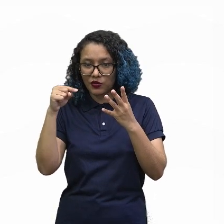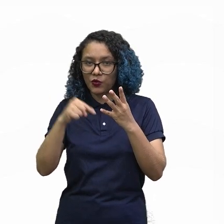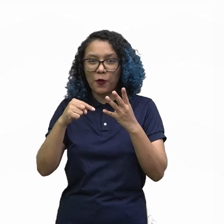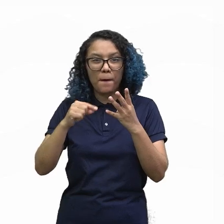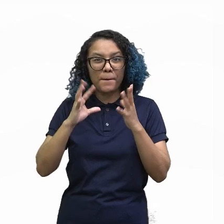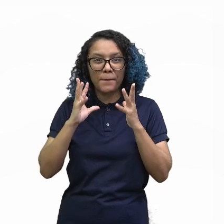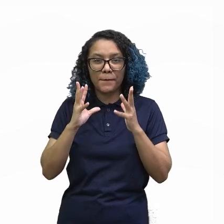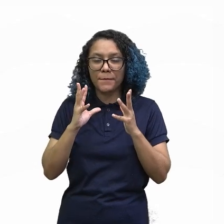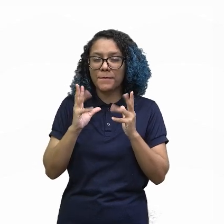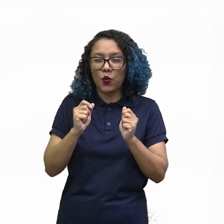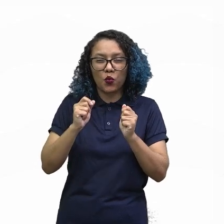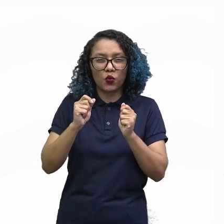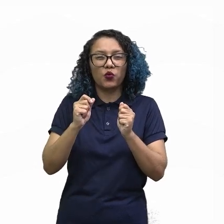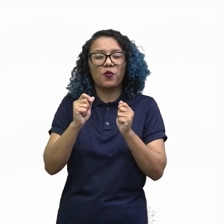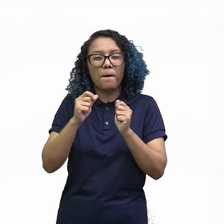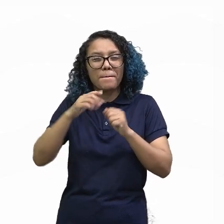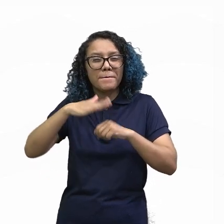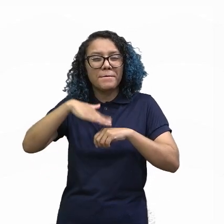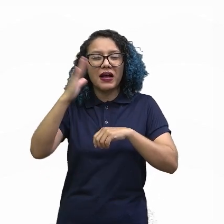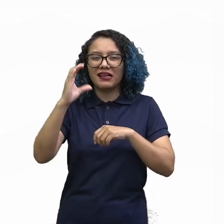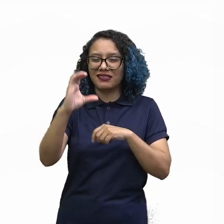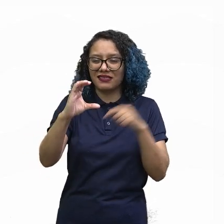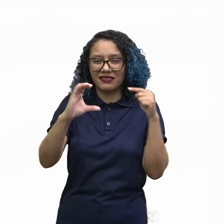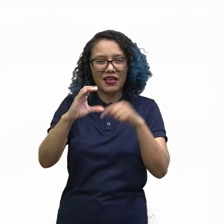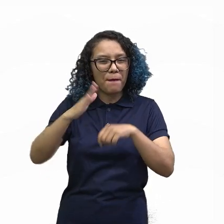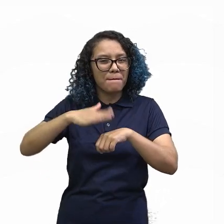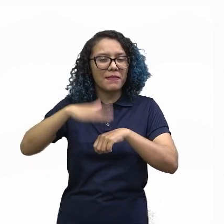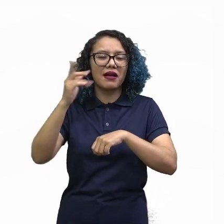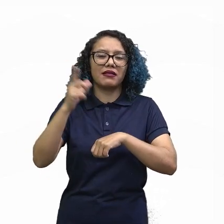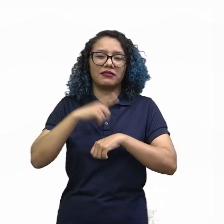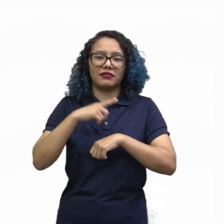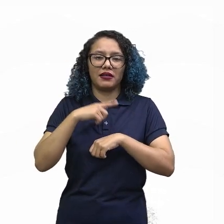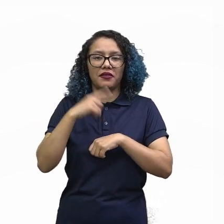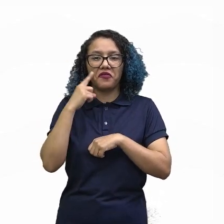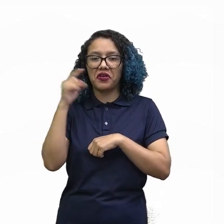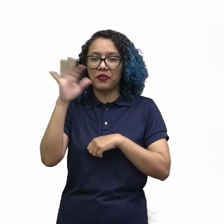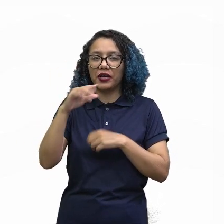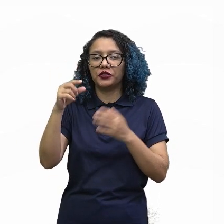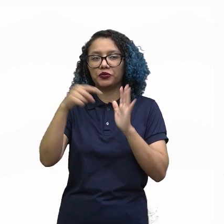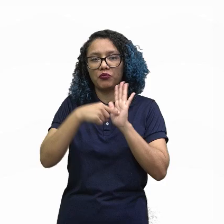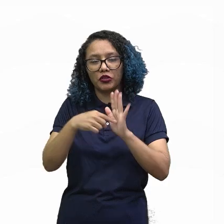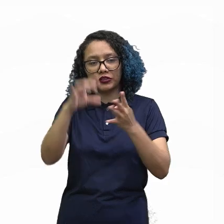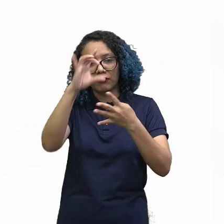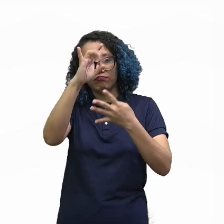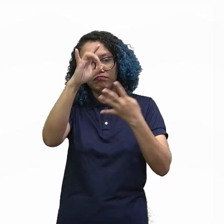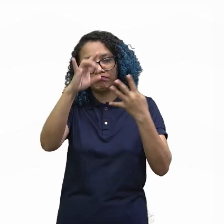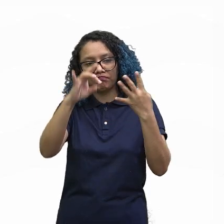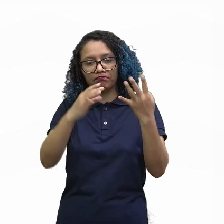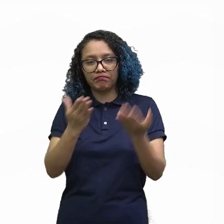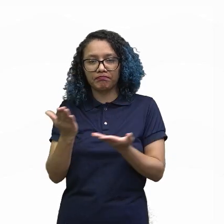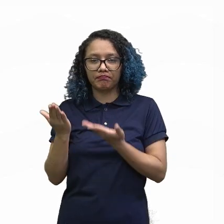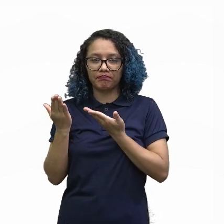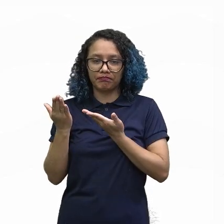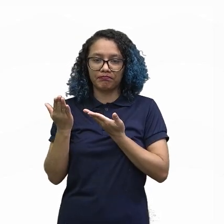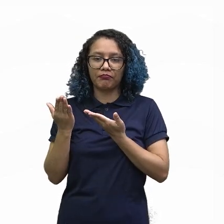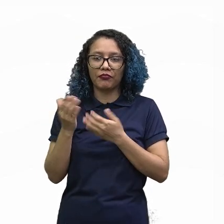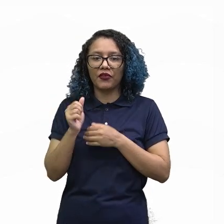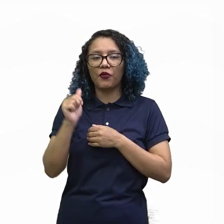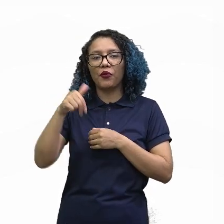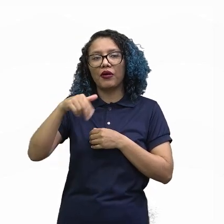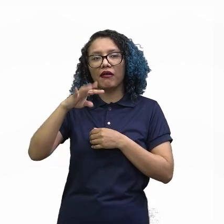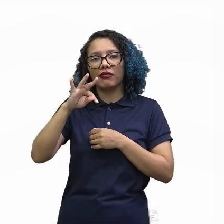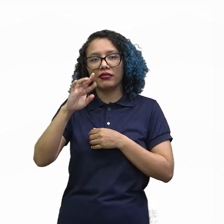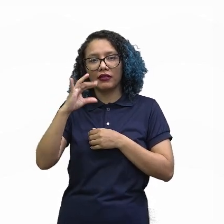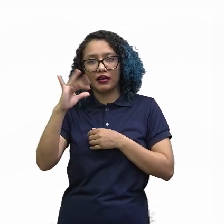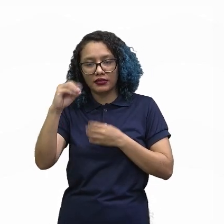de teor de carbono. E aí você vê uma imagem para cada um desses tipos aí, né? E vê que o antrácito ali,